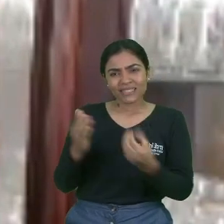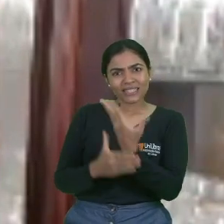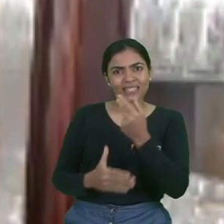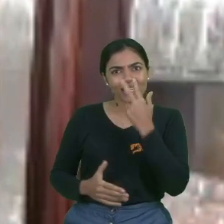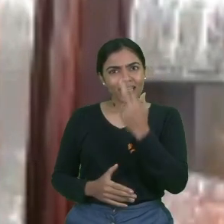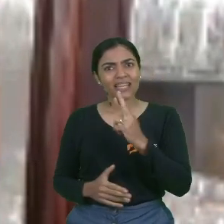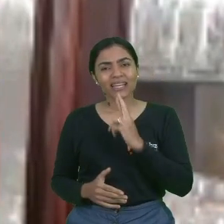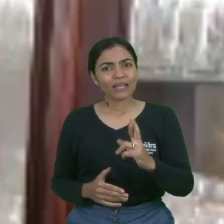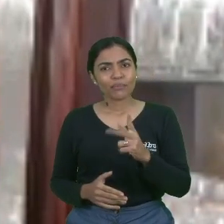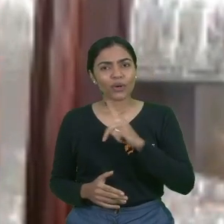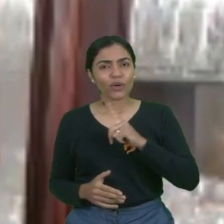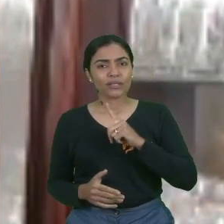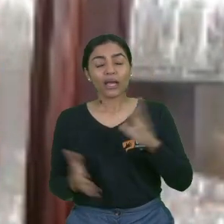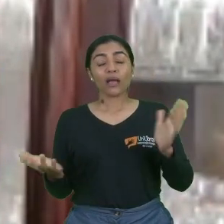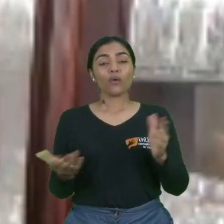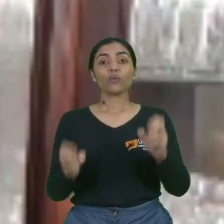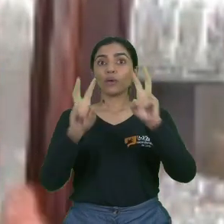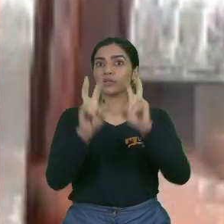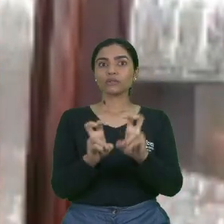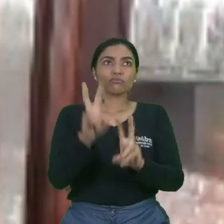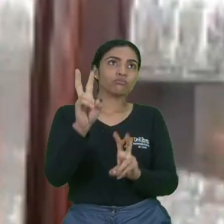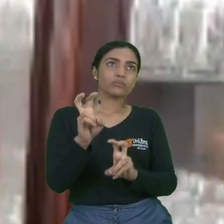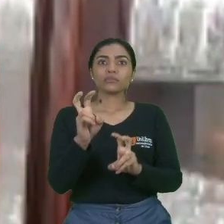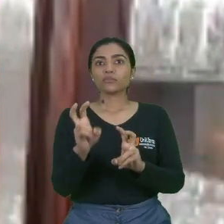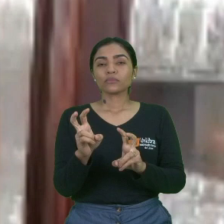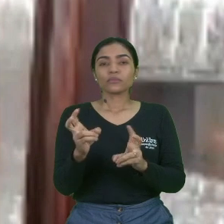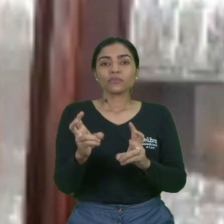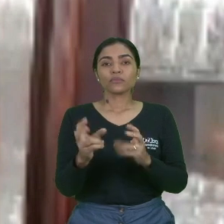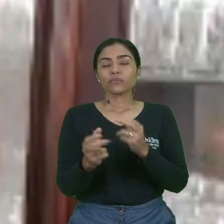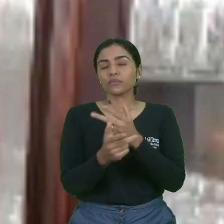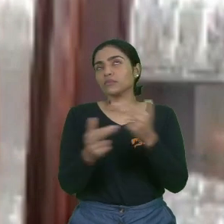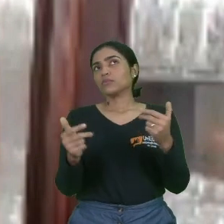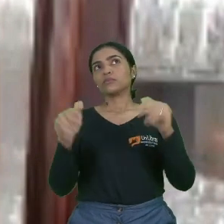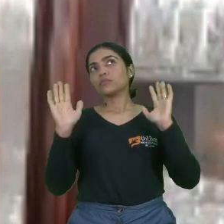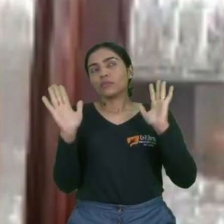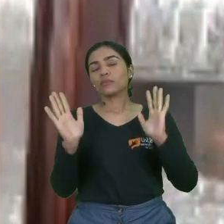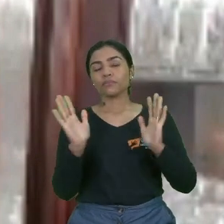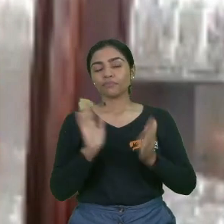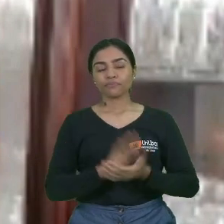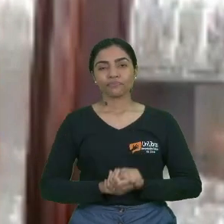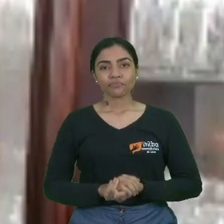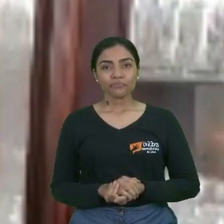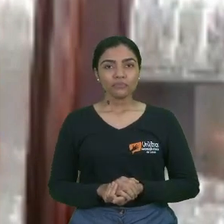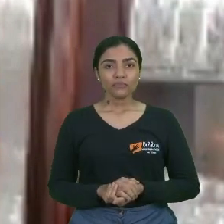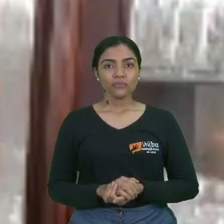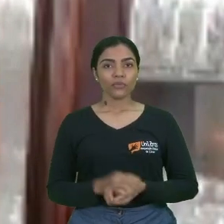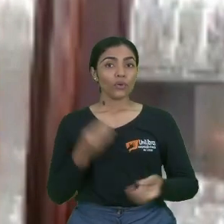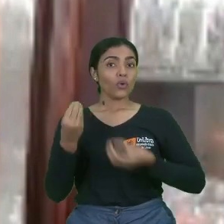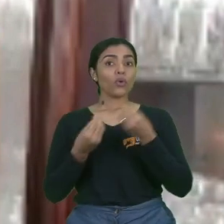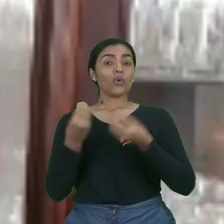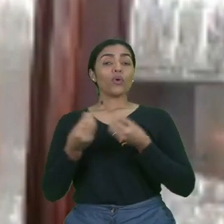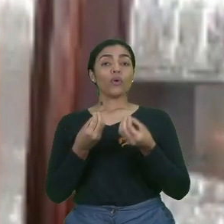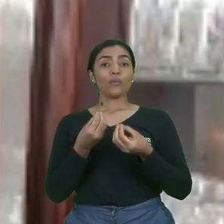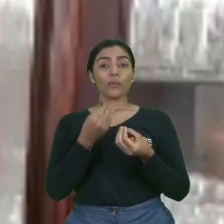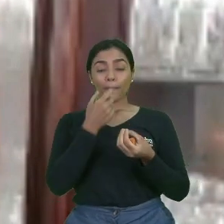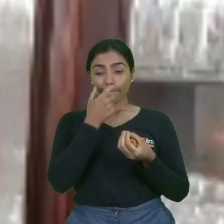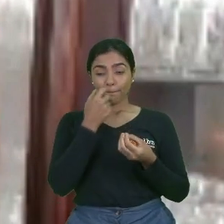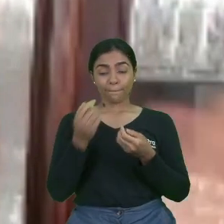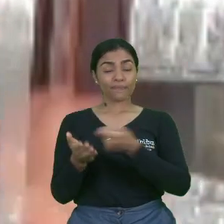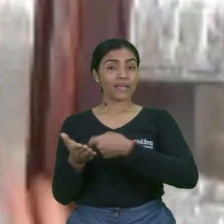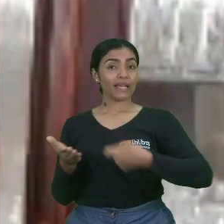questão tema que seja mas que fica muito leve e aí como é que vai até o fim com a